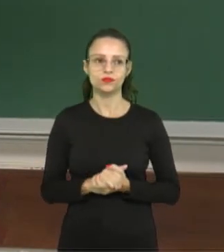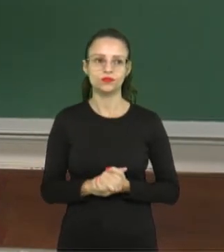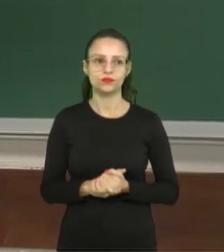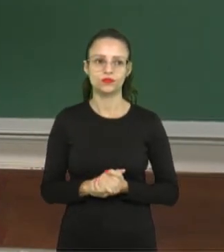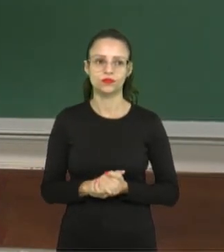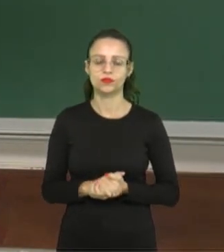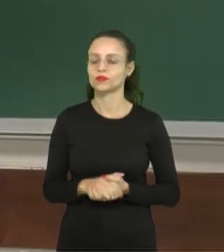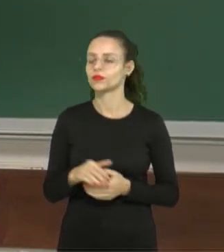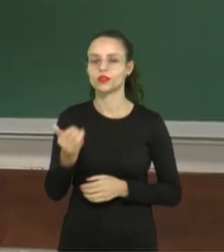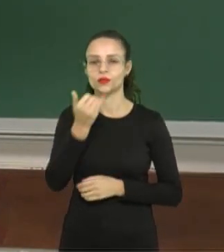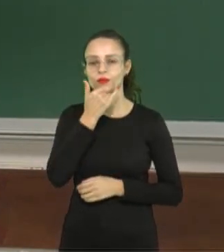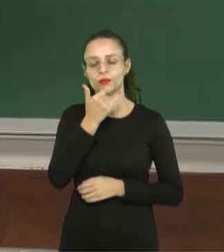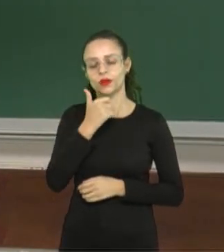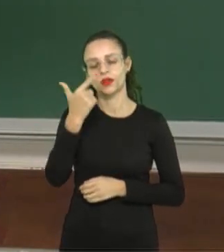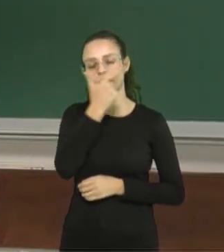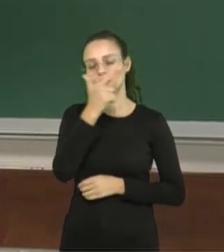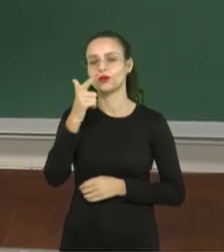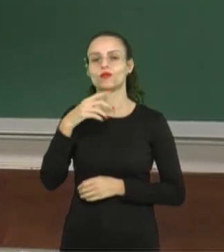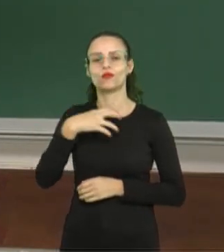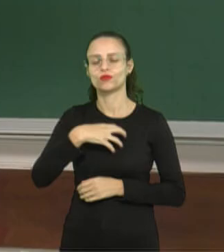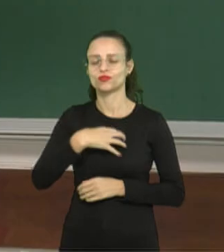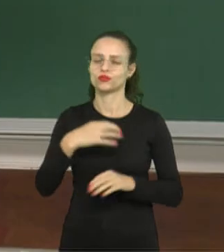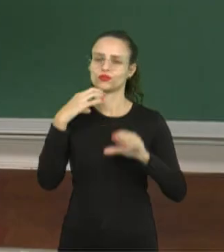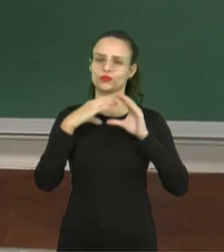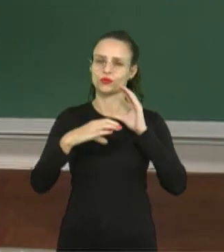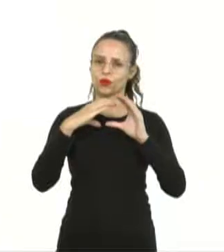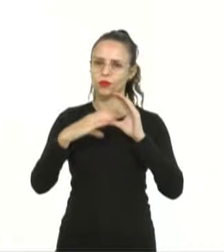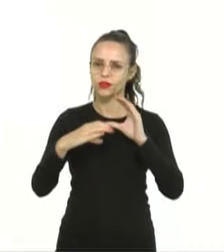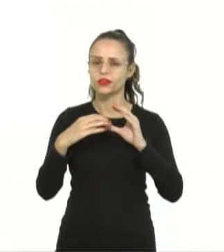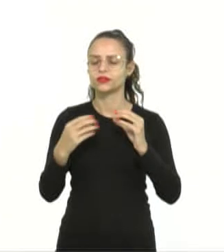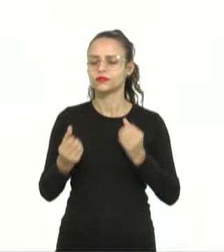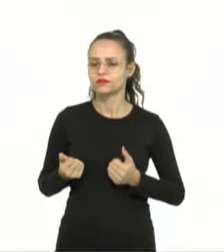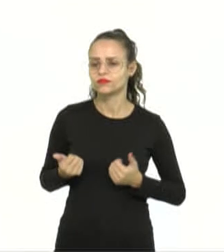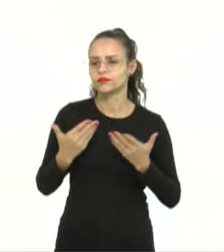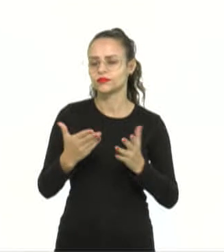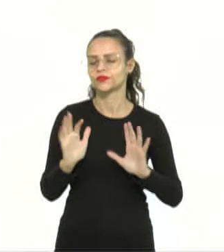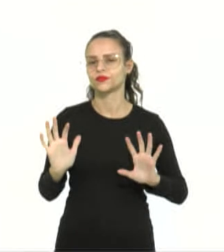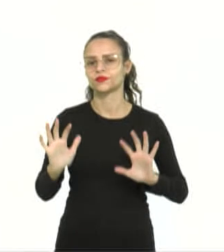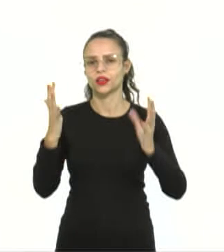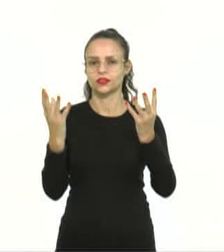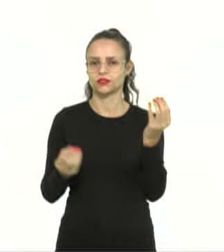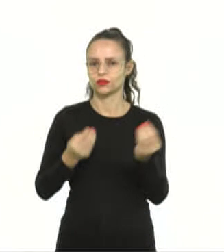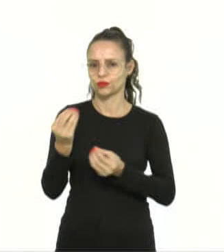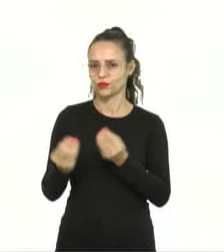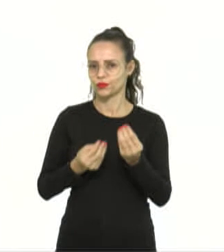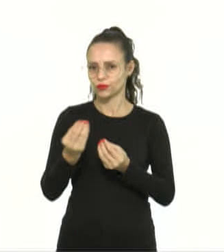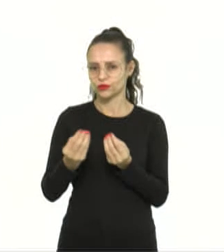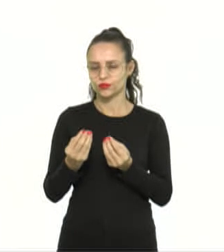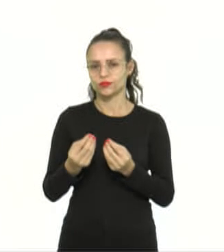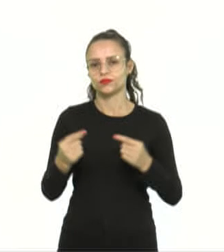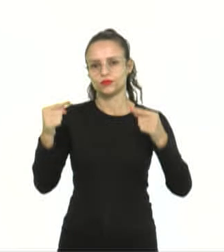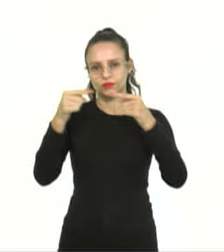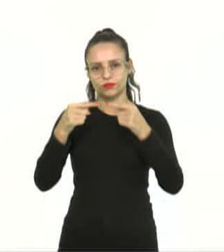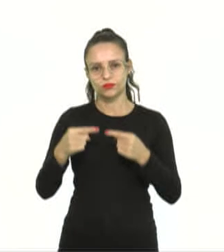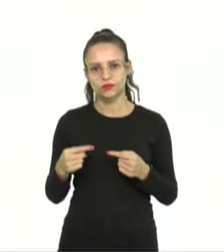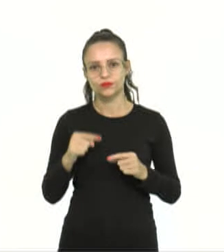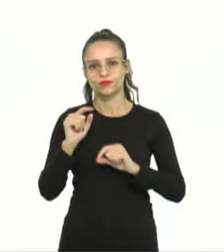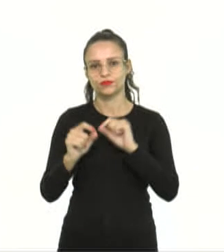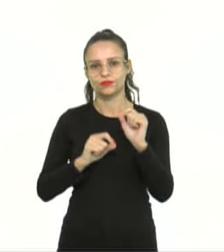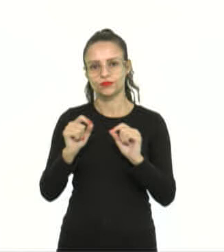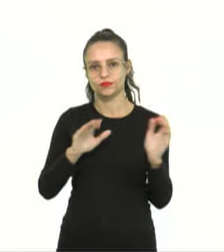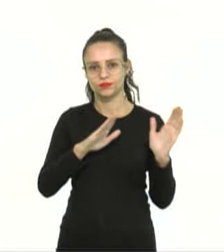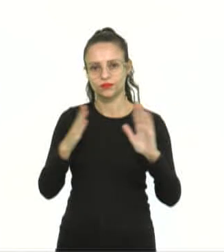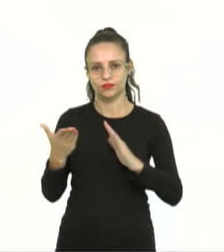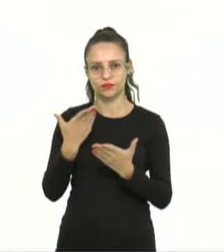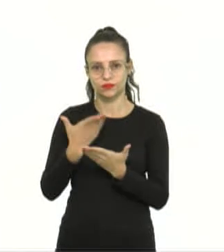de falar, de expressar algumas coisas nas festividades, nas festas, né? De acordo aí com o que